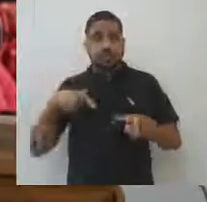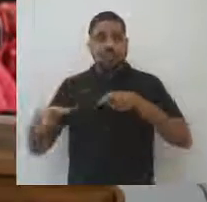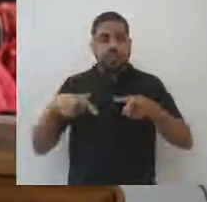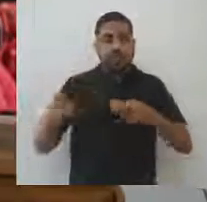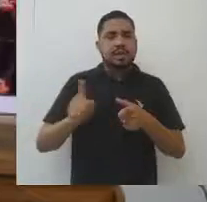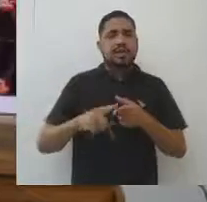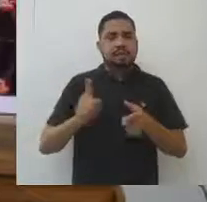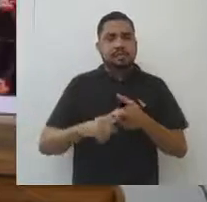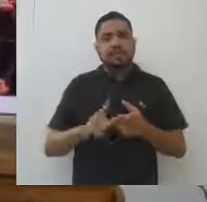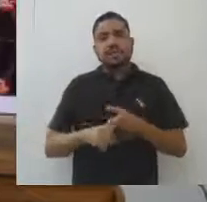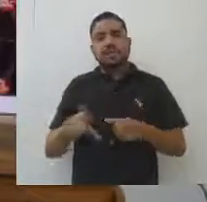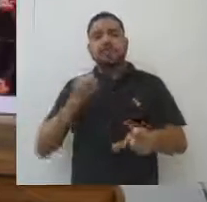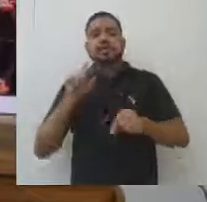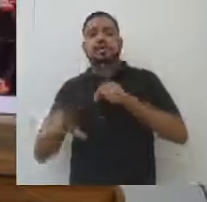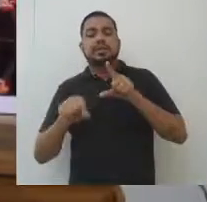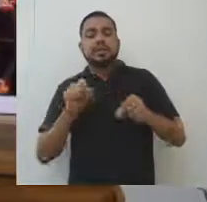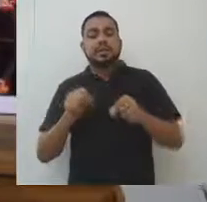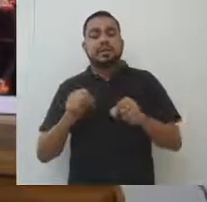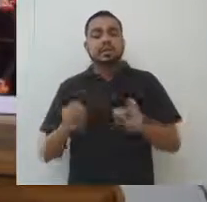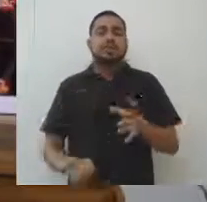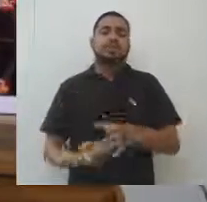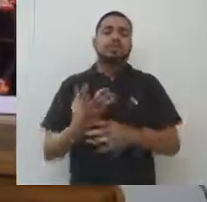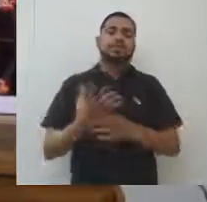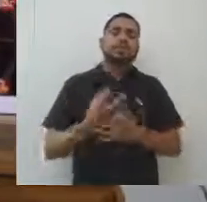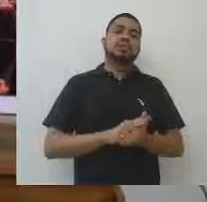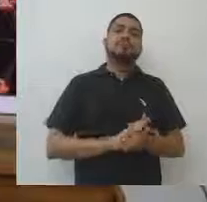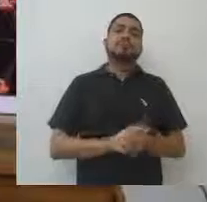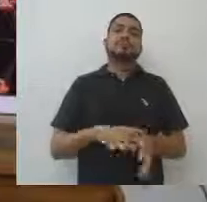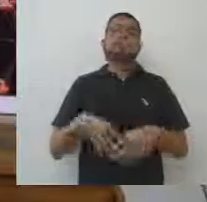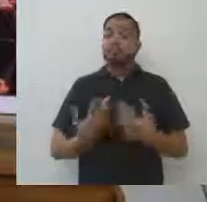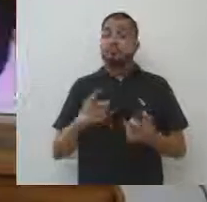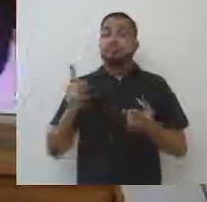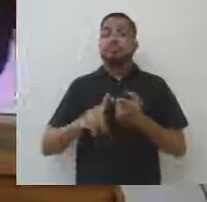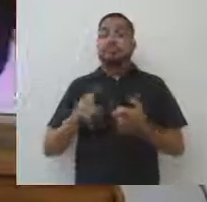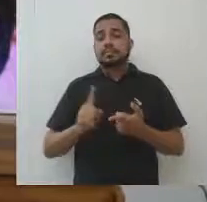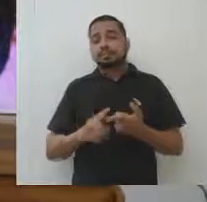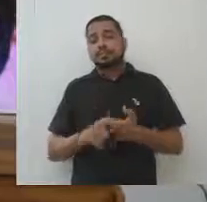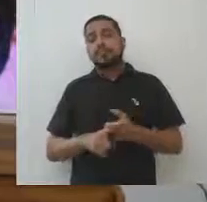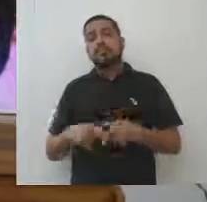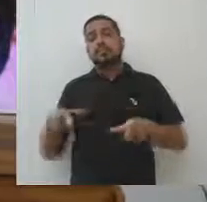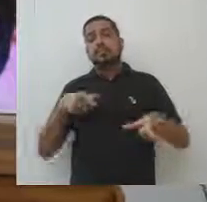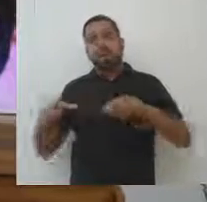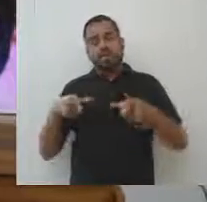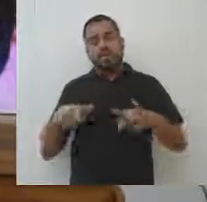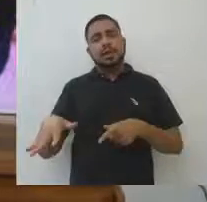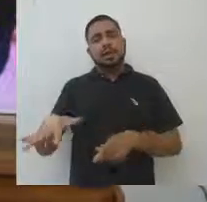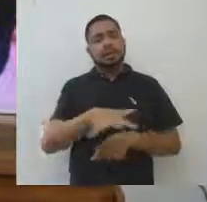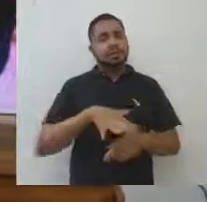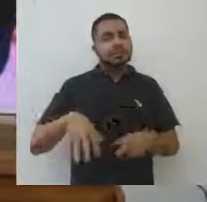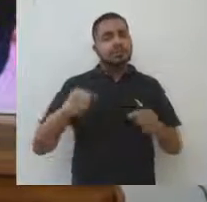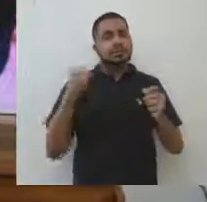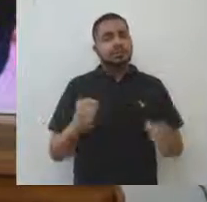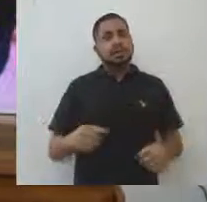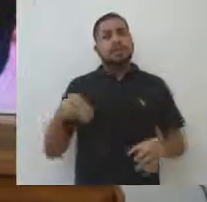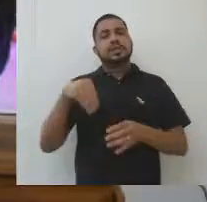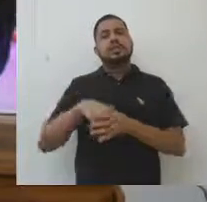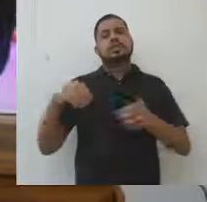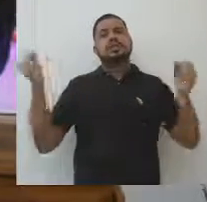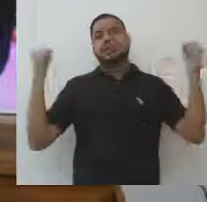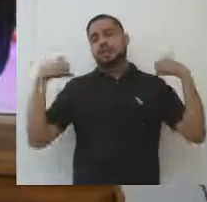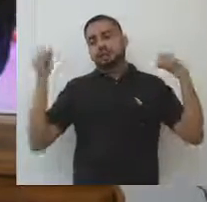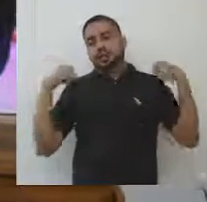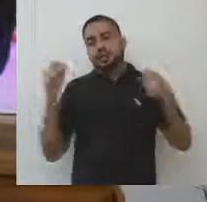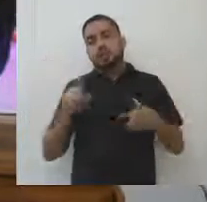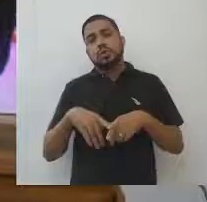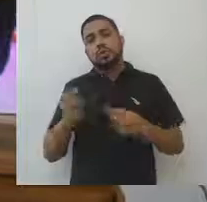atua, seleciona e produz, não é isso? E também no campo do trabalho você pode trabalhar nas academias